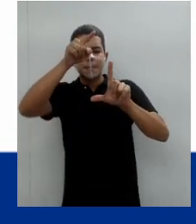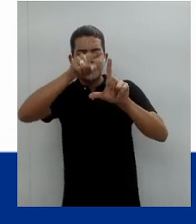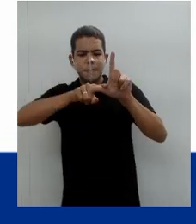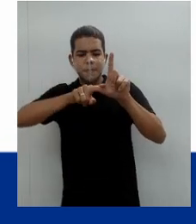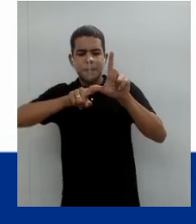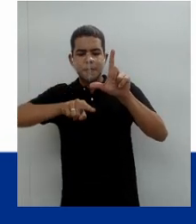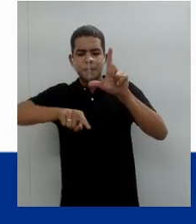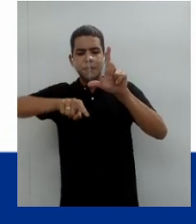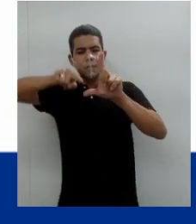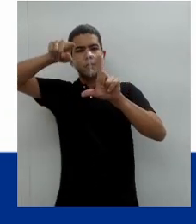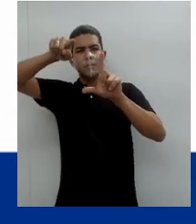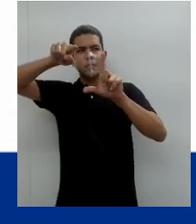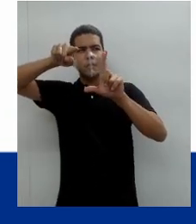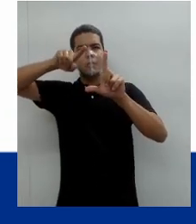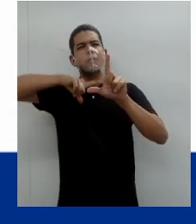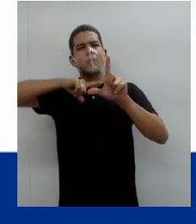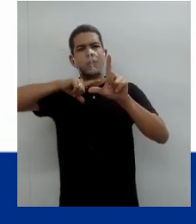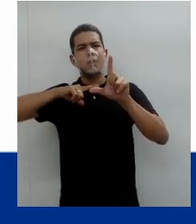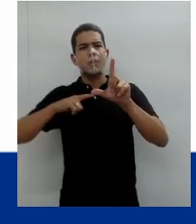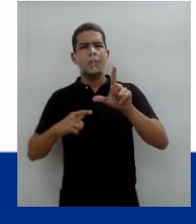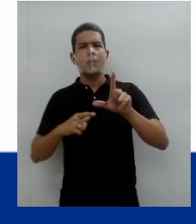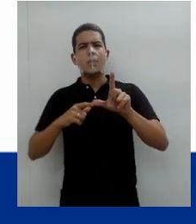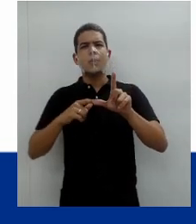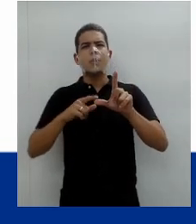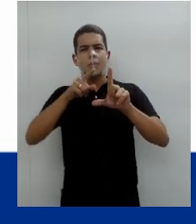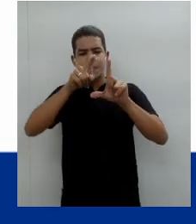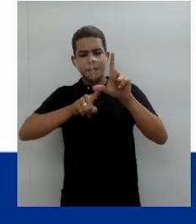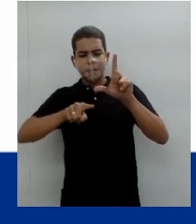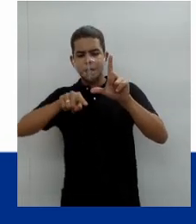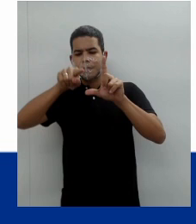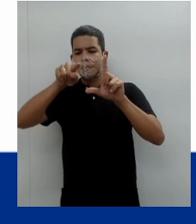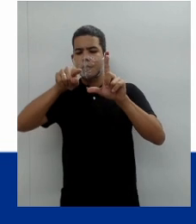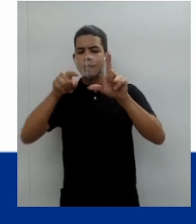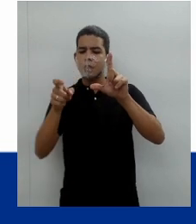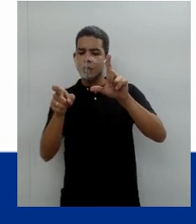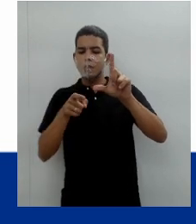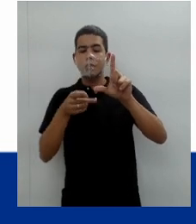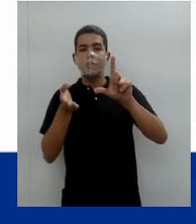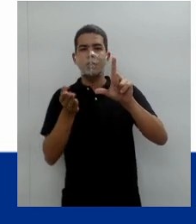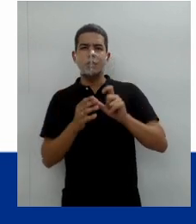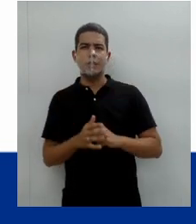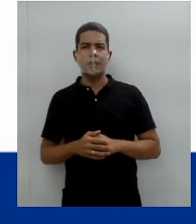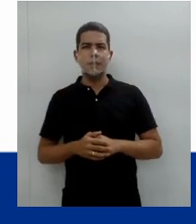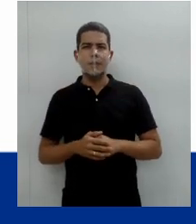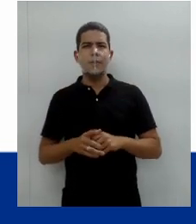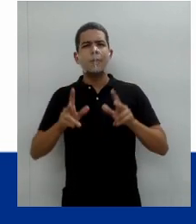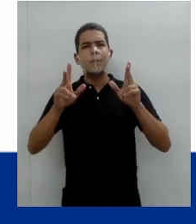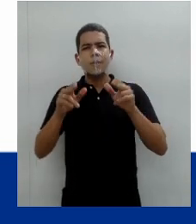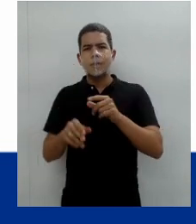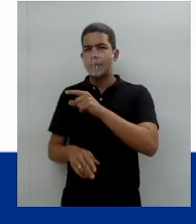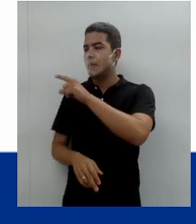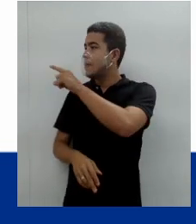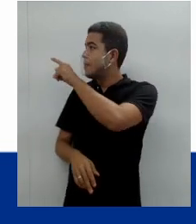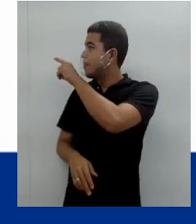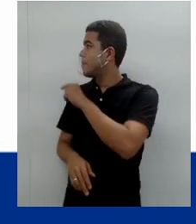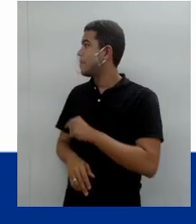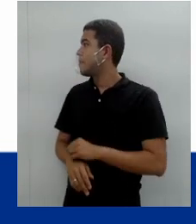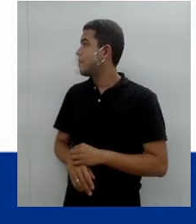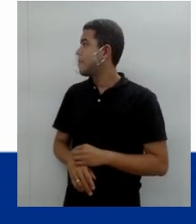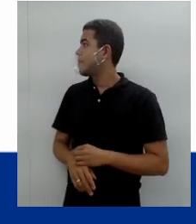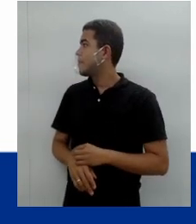intersecção do gráfico com o eixo X, como é o caso dessas duas figuras que estão aí.